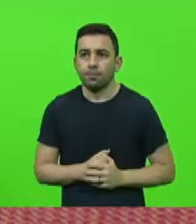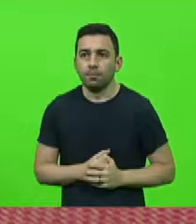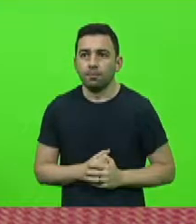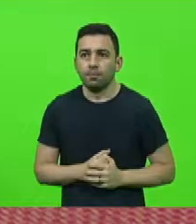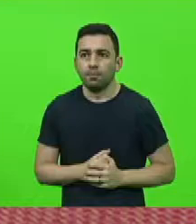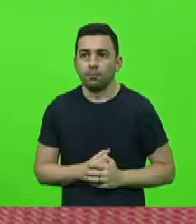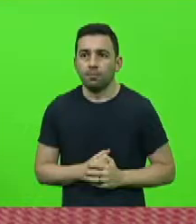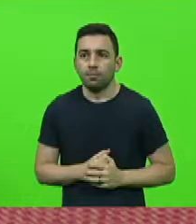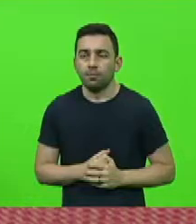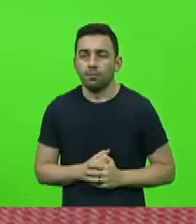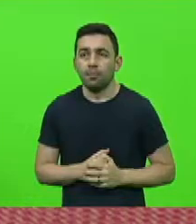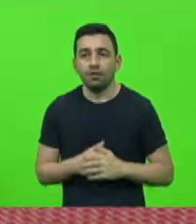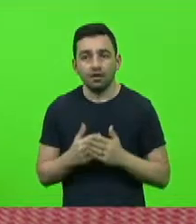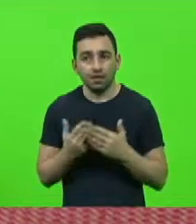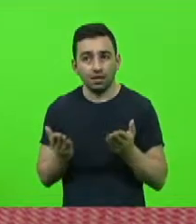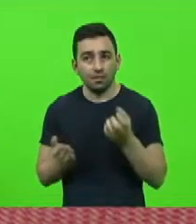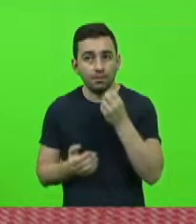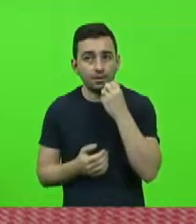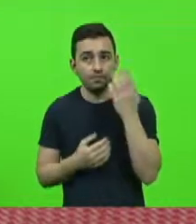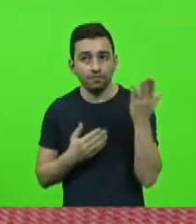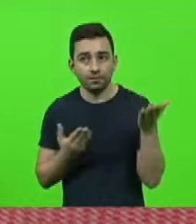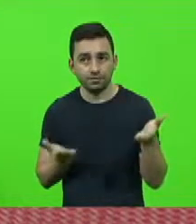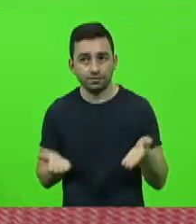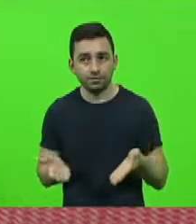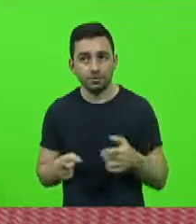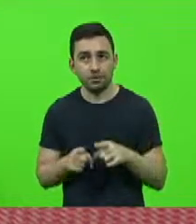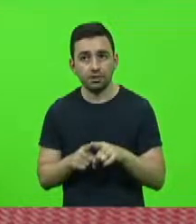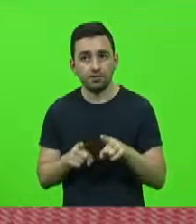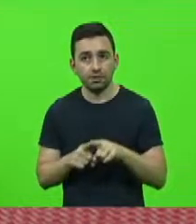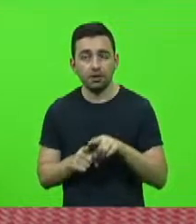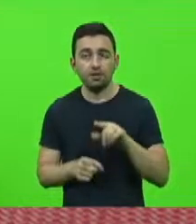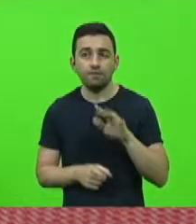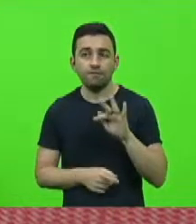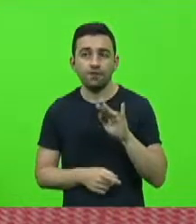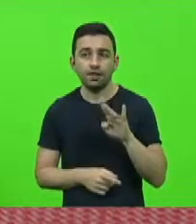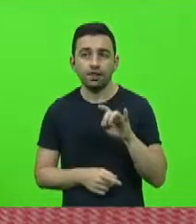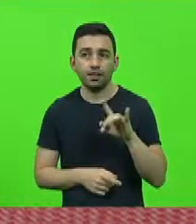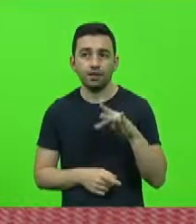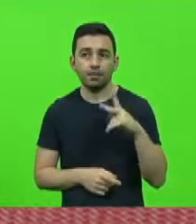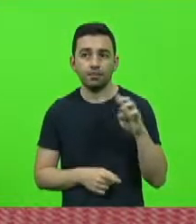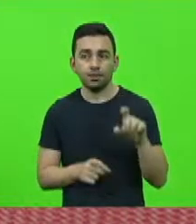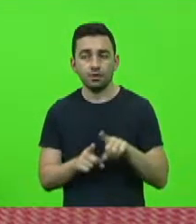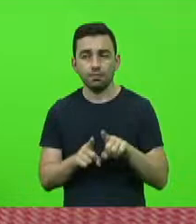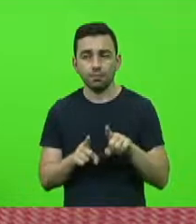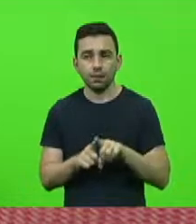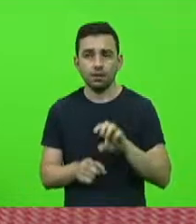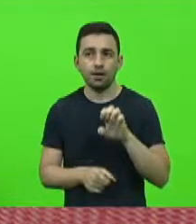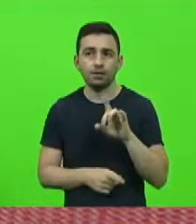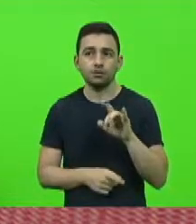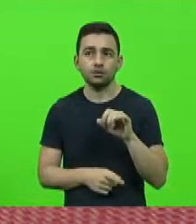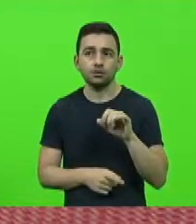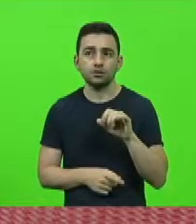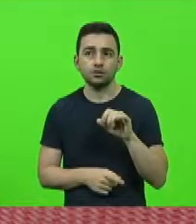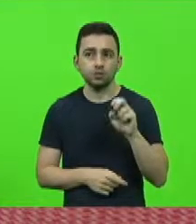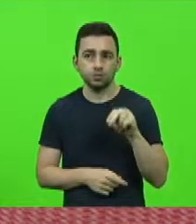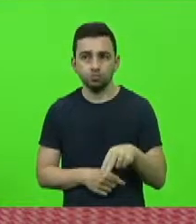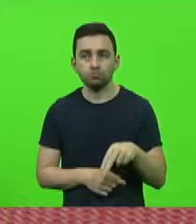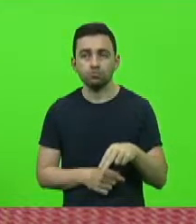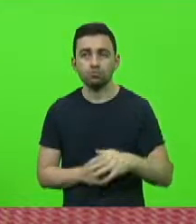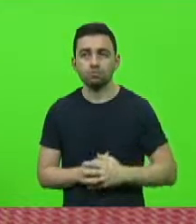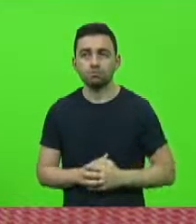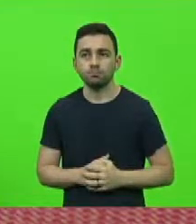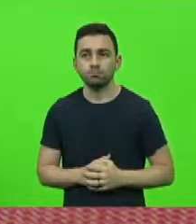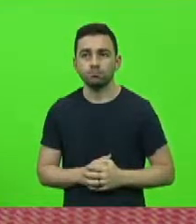dizendo que são bem-vindos, assim como o Luiz Felipe Osório e o Edson Rocha, que Vossa Excelência conhece,